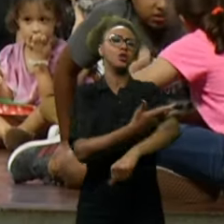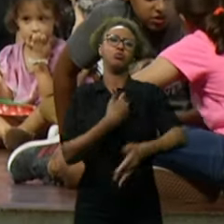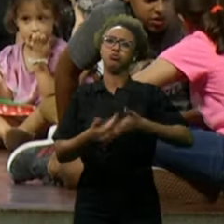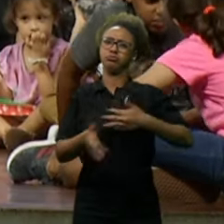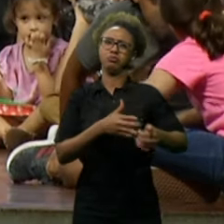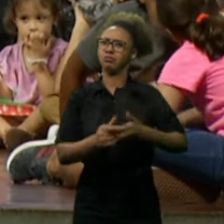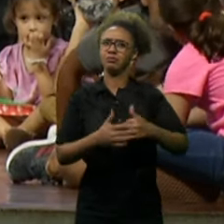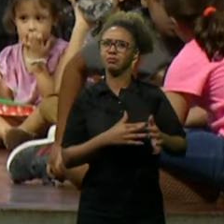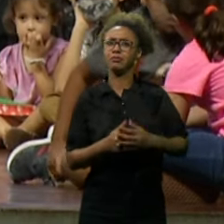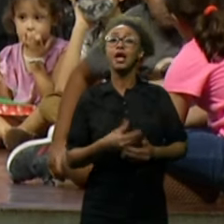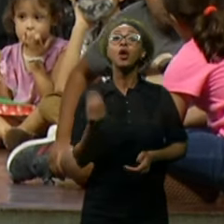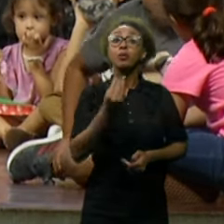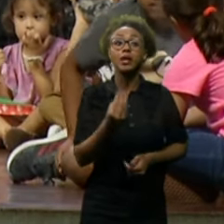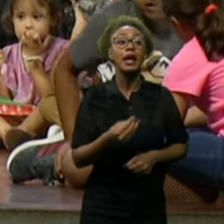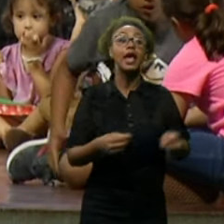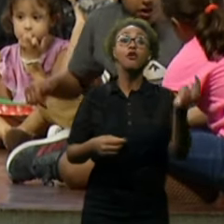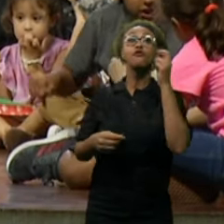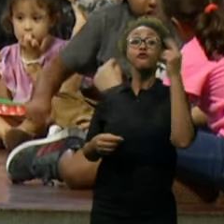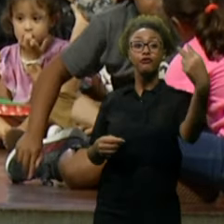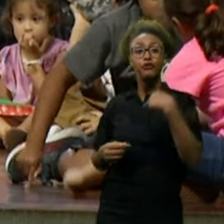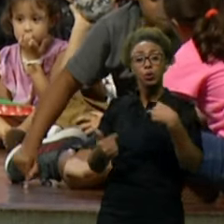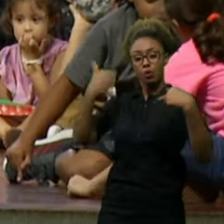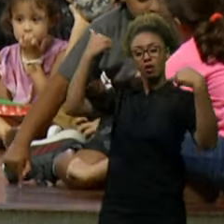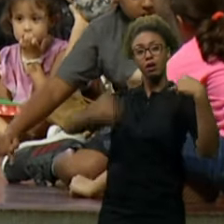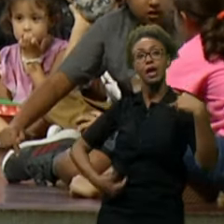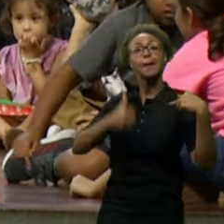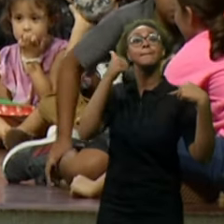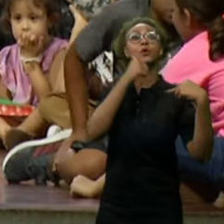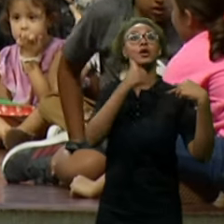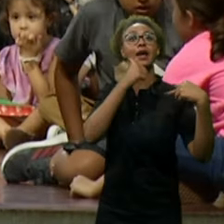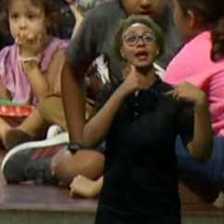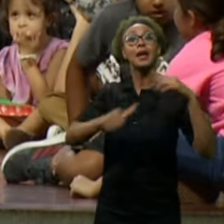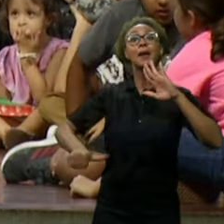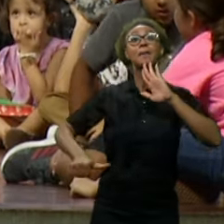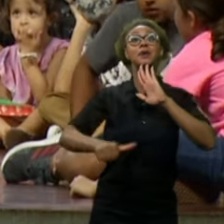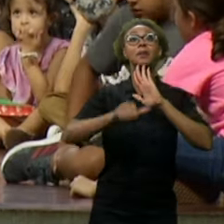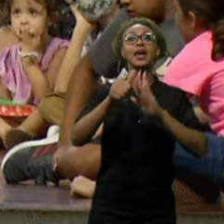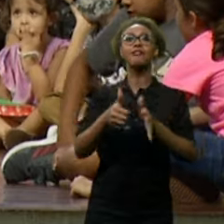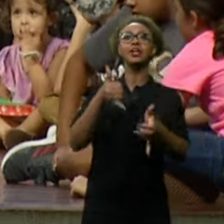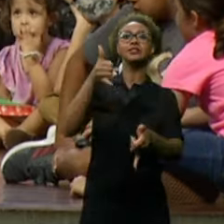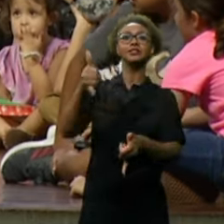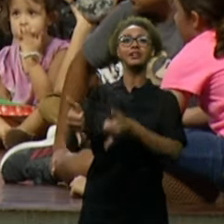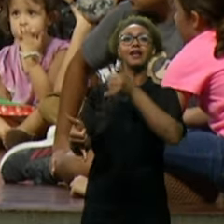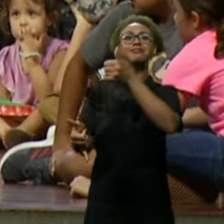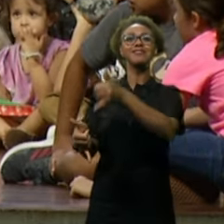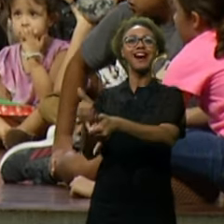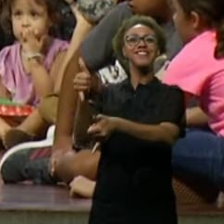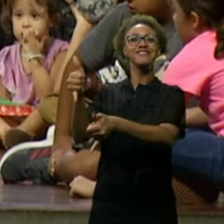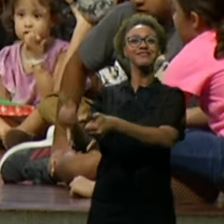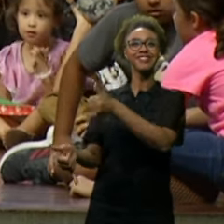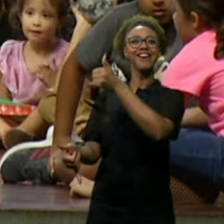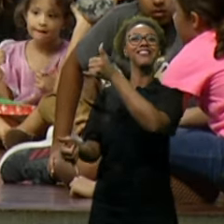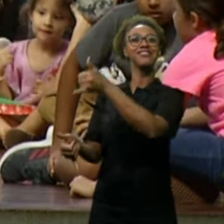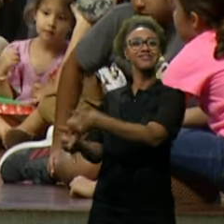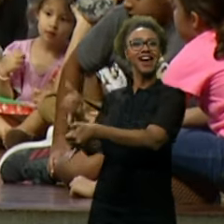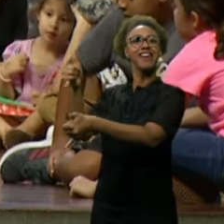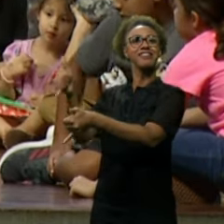nesse eu ia pegar o que que vai pregar era o fato de ver uma mulher era o fato de ouvir pela primeira vez esse barulho aqui ó